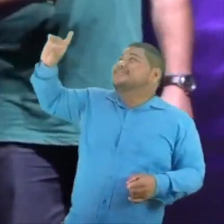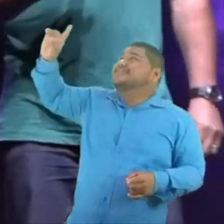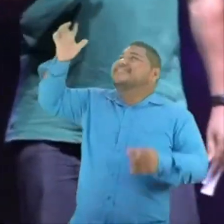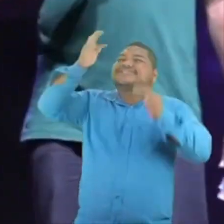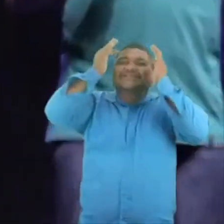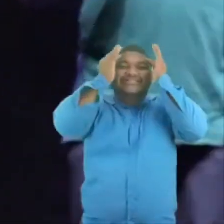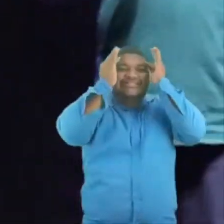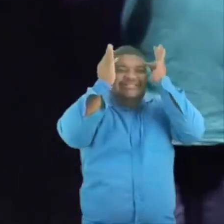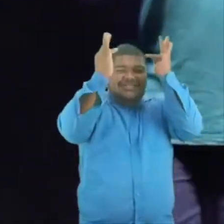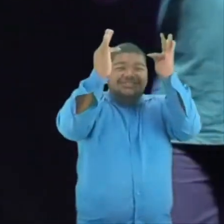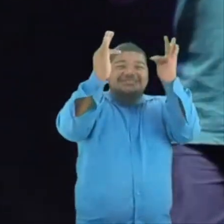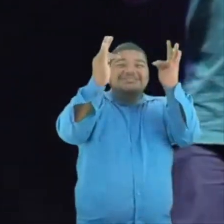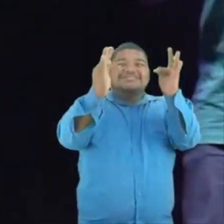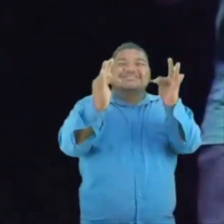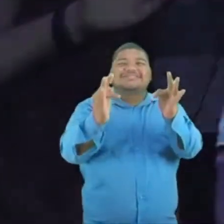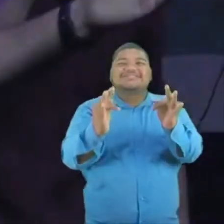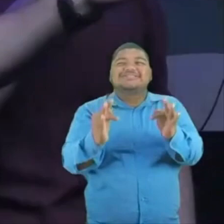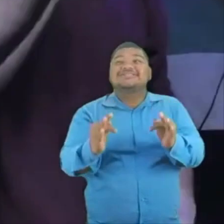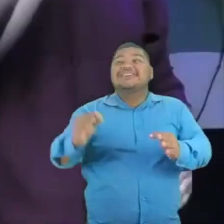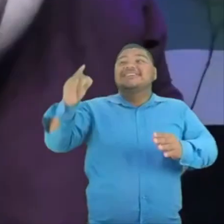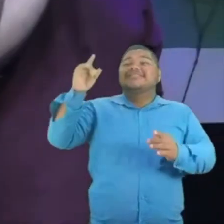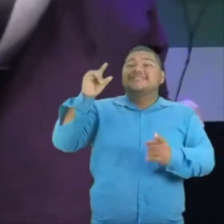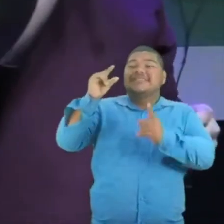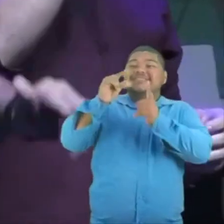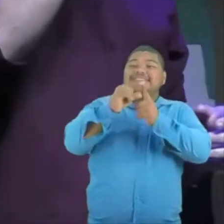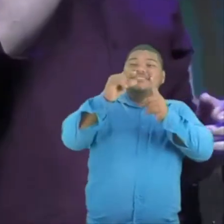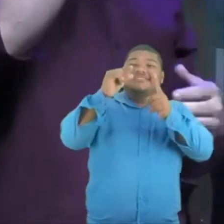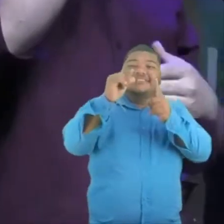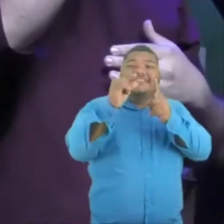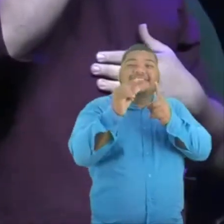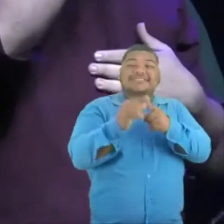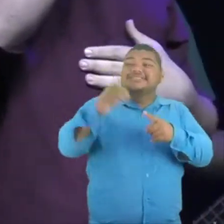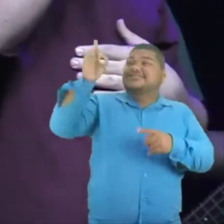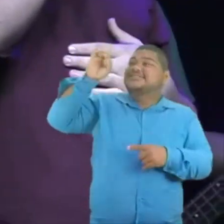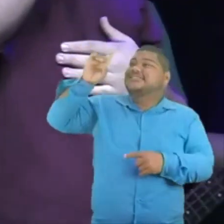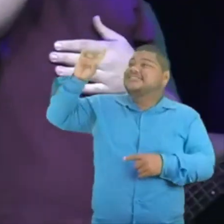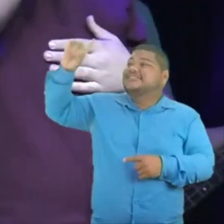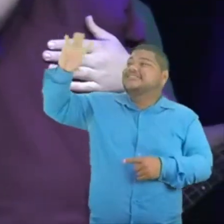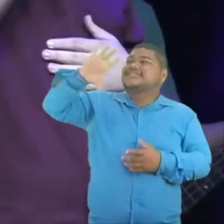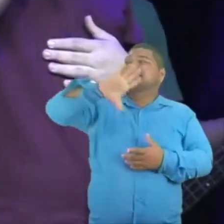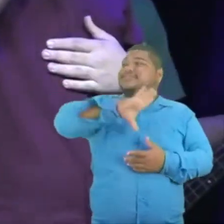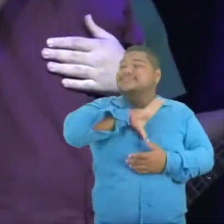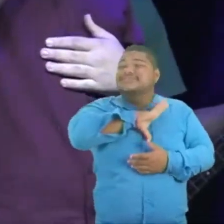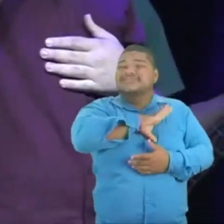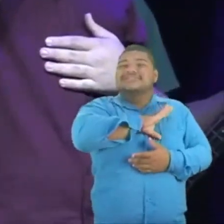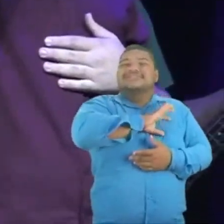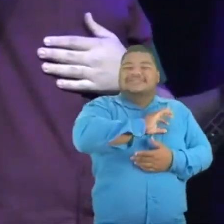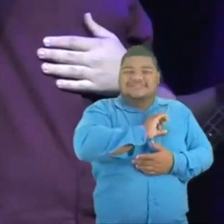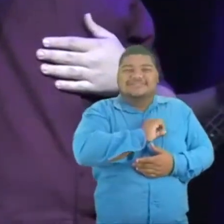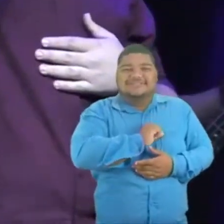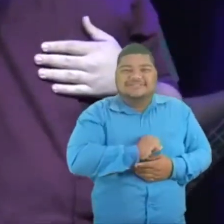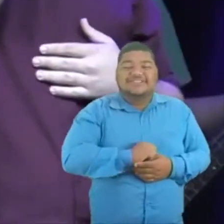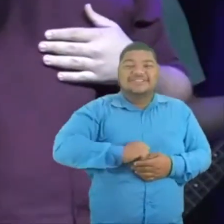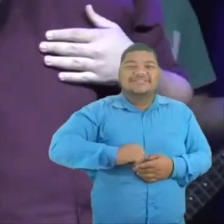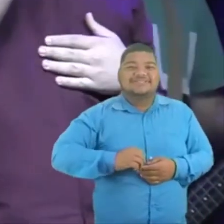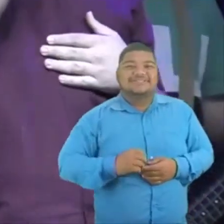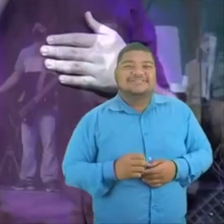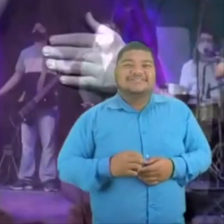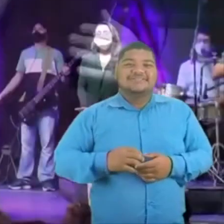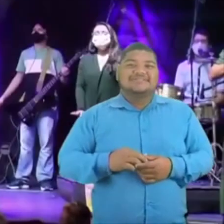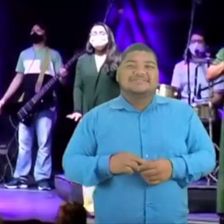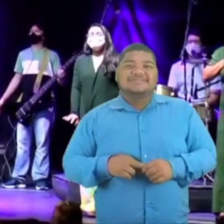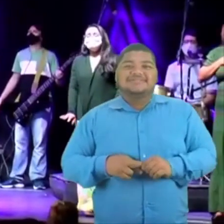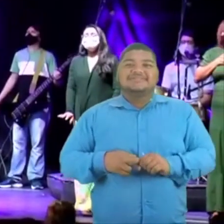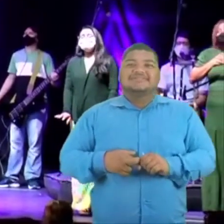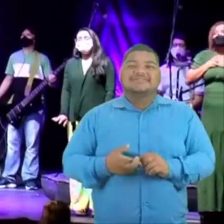Tu és fiel, Senhor, Tua palavra e o Teu amor